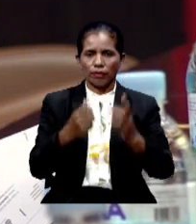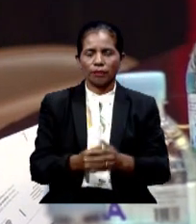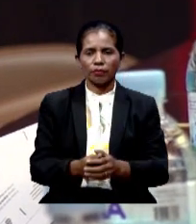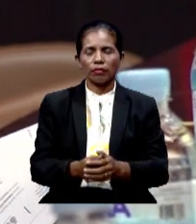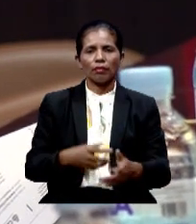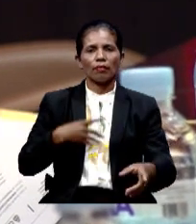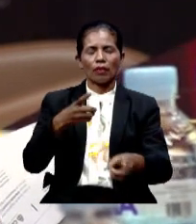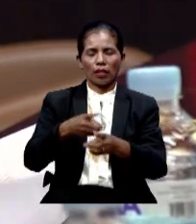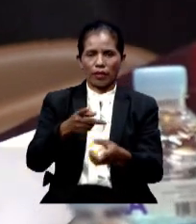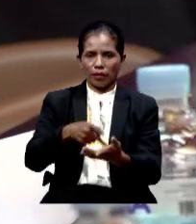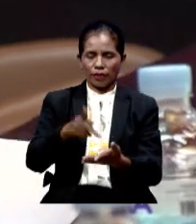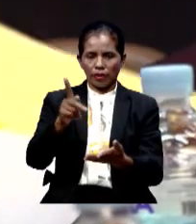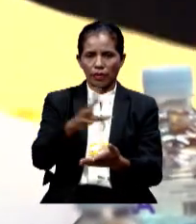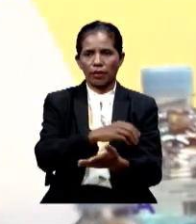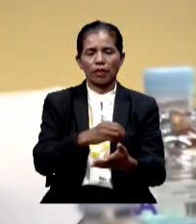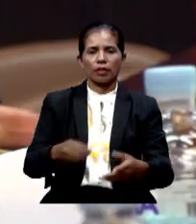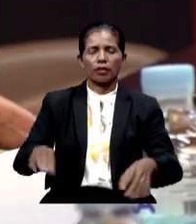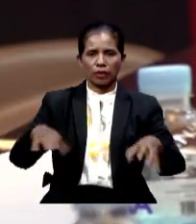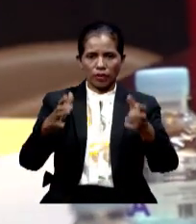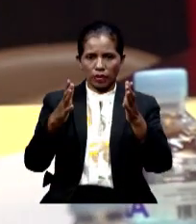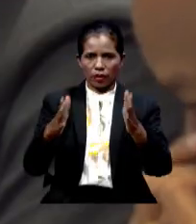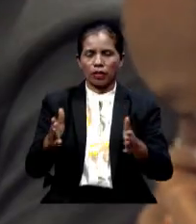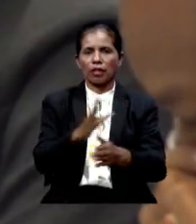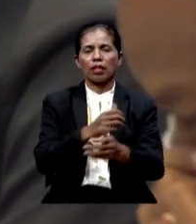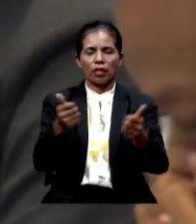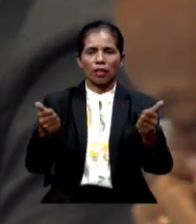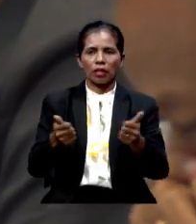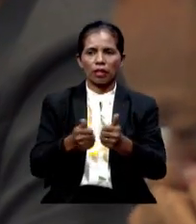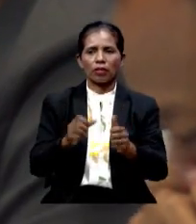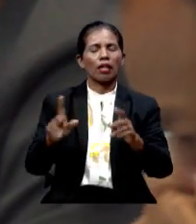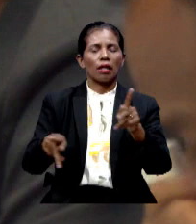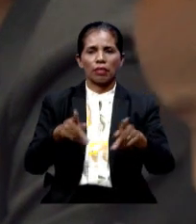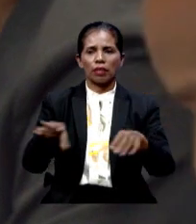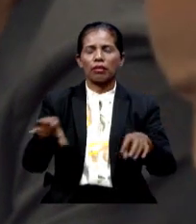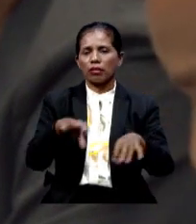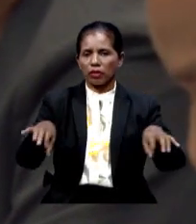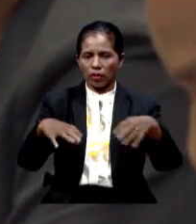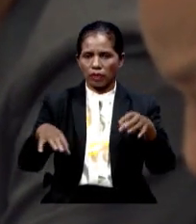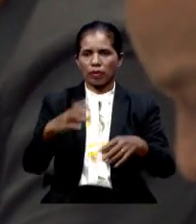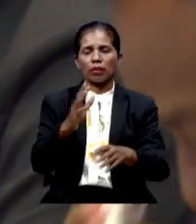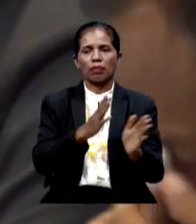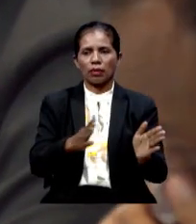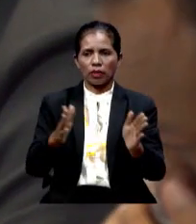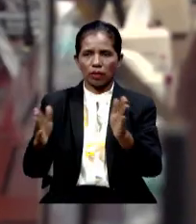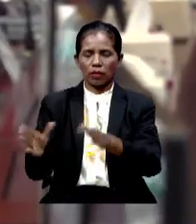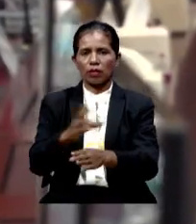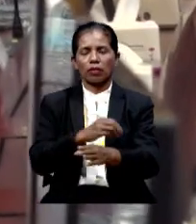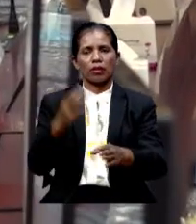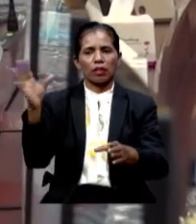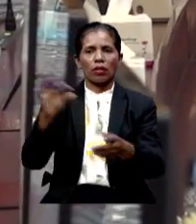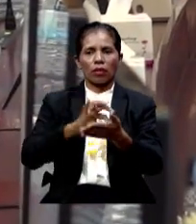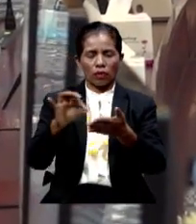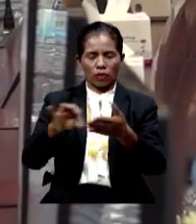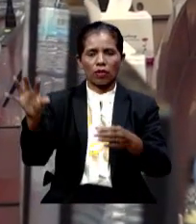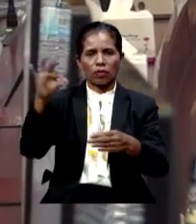Direito para pagamento suplementar né, mas funcionário, agente no contratado Nebe serviço durante o processo de impressão boletim